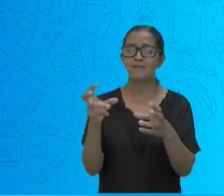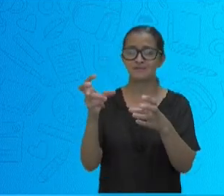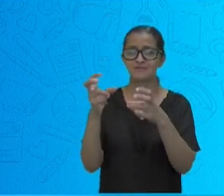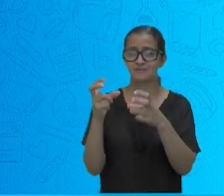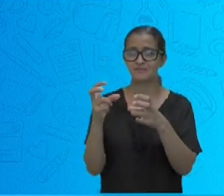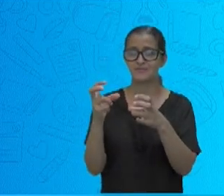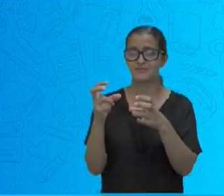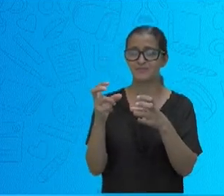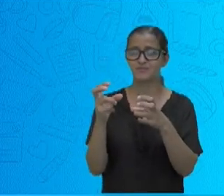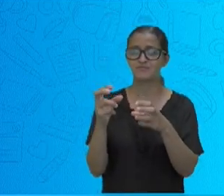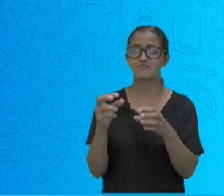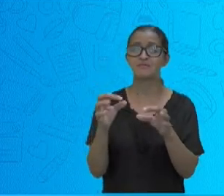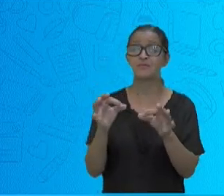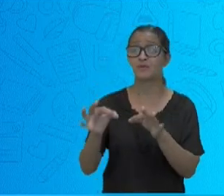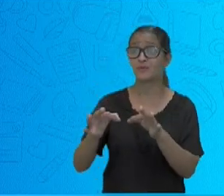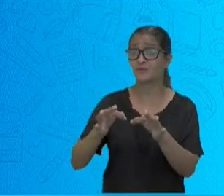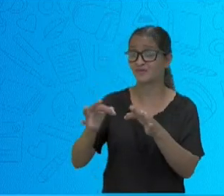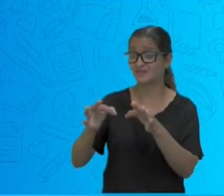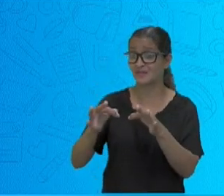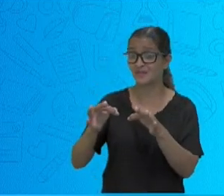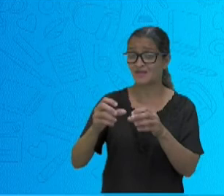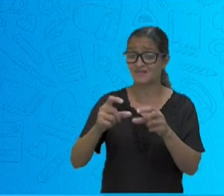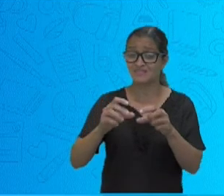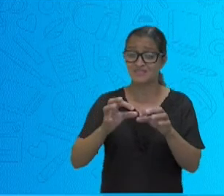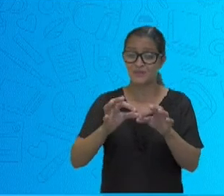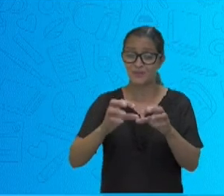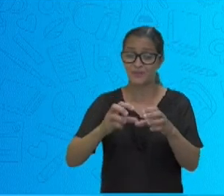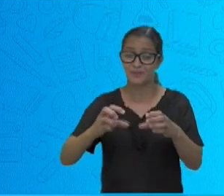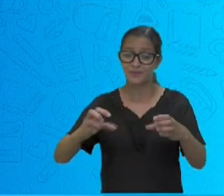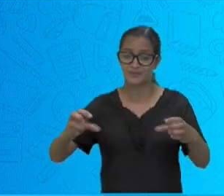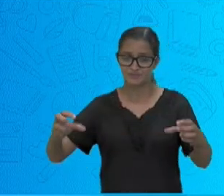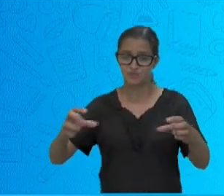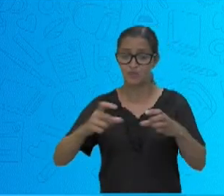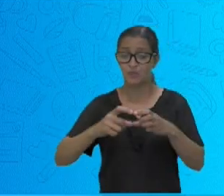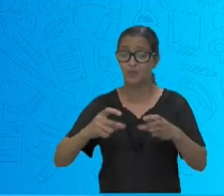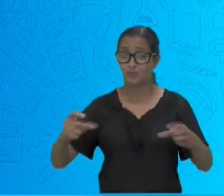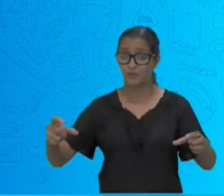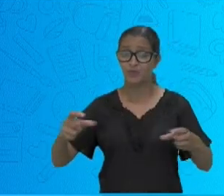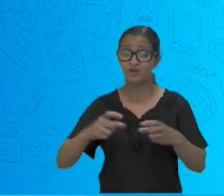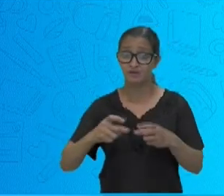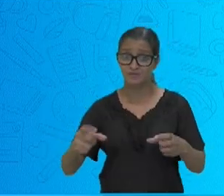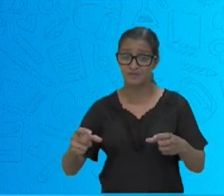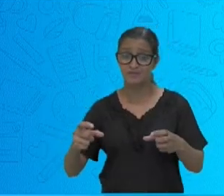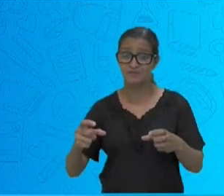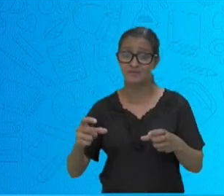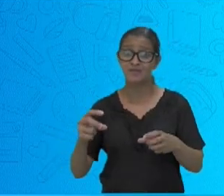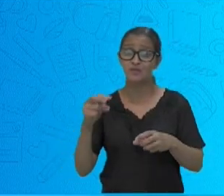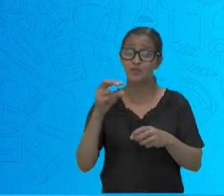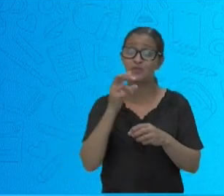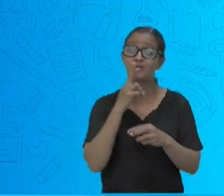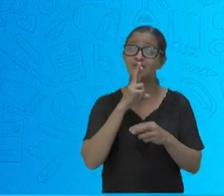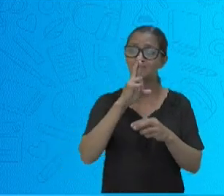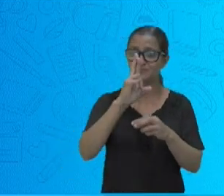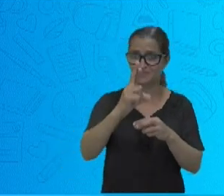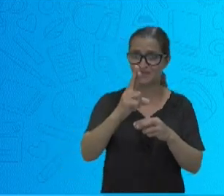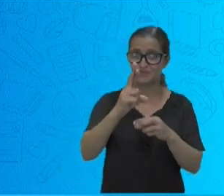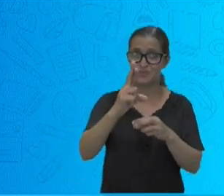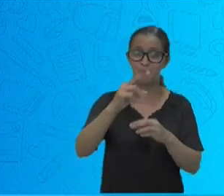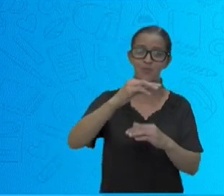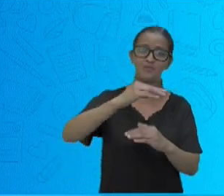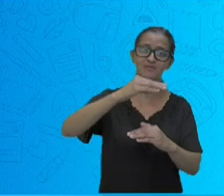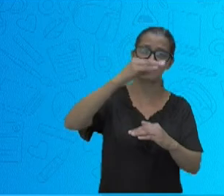são organizadas na vertical e os valores na horizontal para enfocar valores de